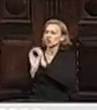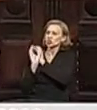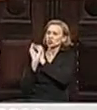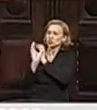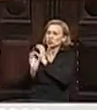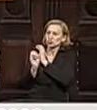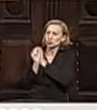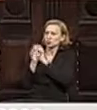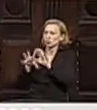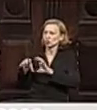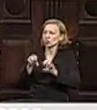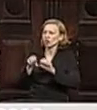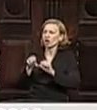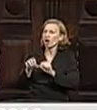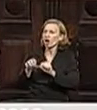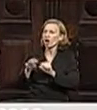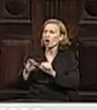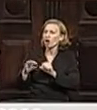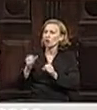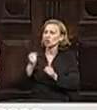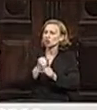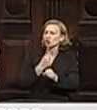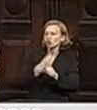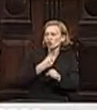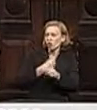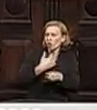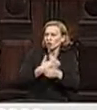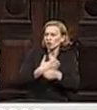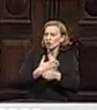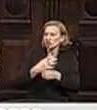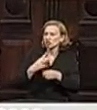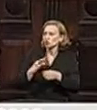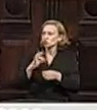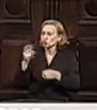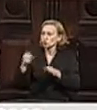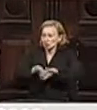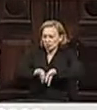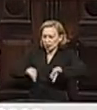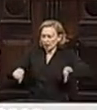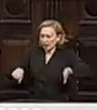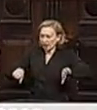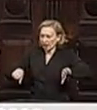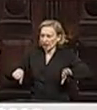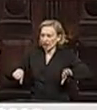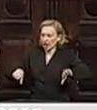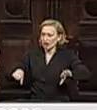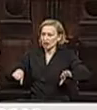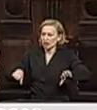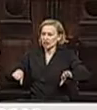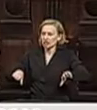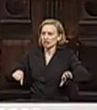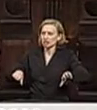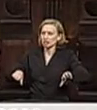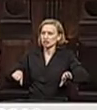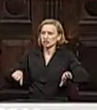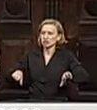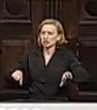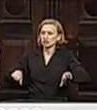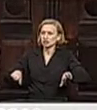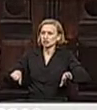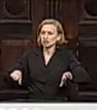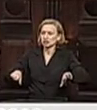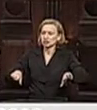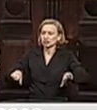Obras para que separe aquilo que é obra nova daquilo que é obra de reforma, uma vez que lá já havia